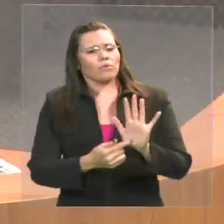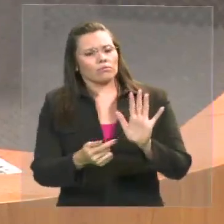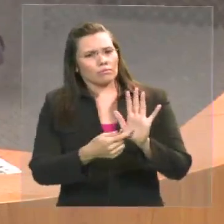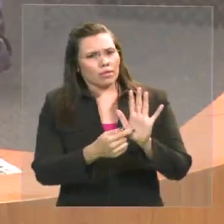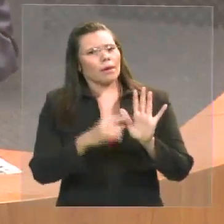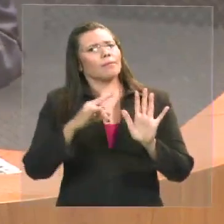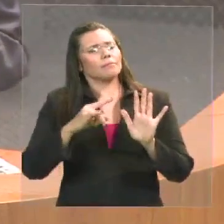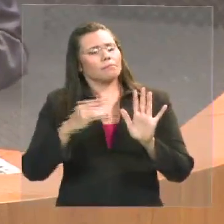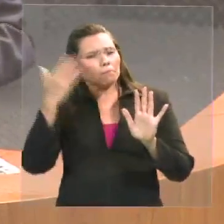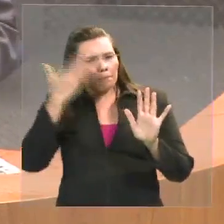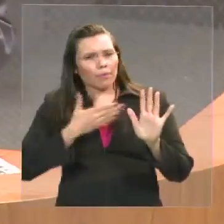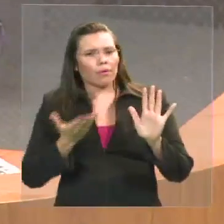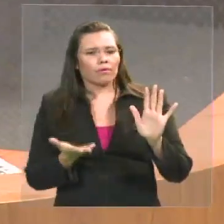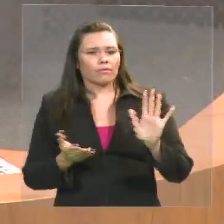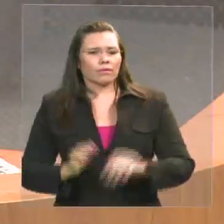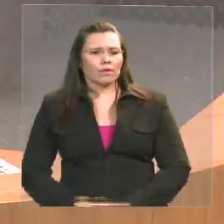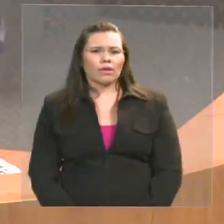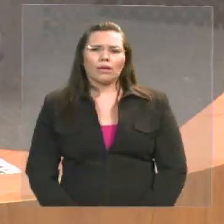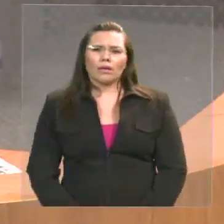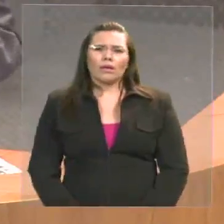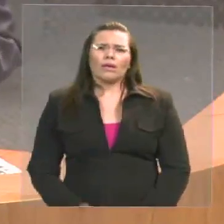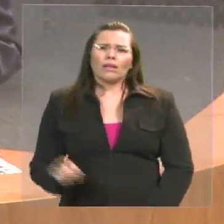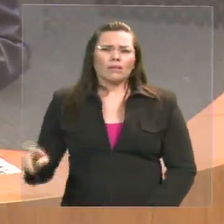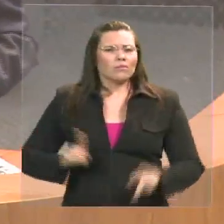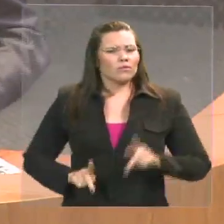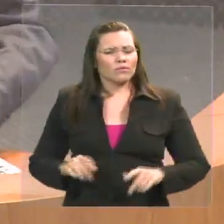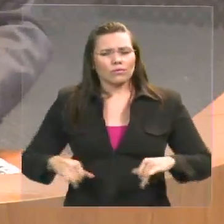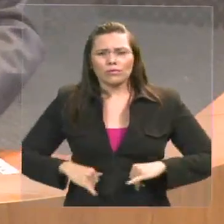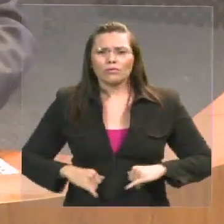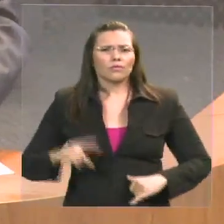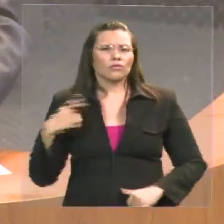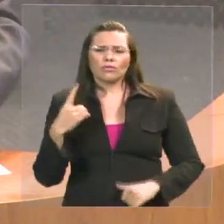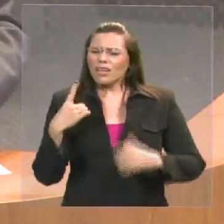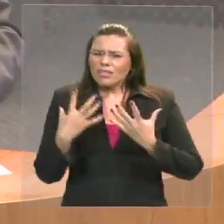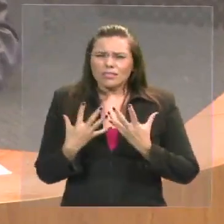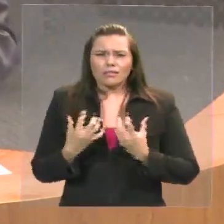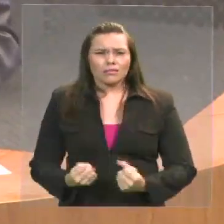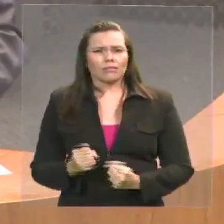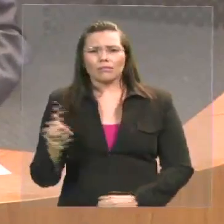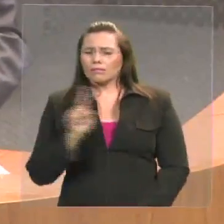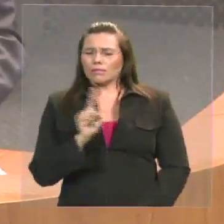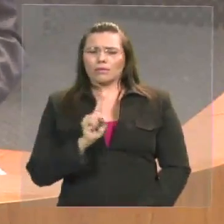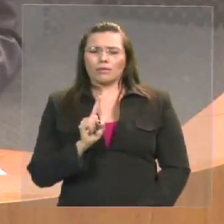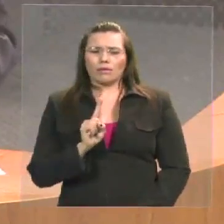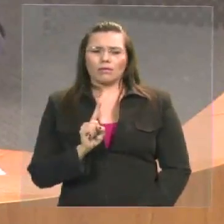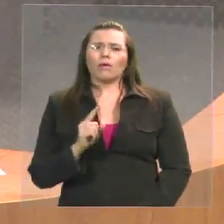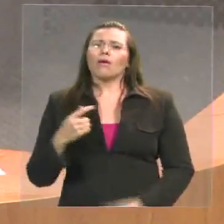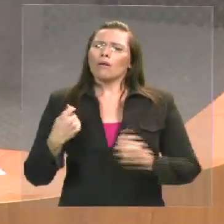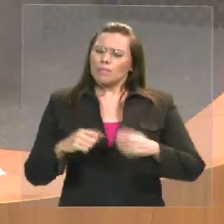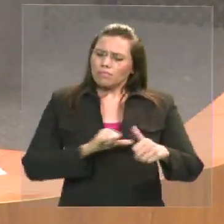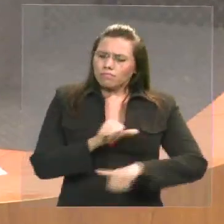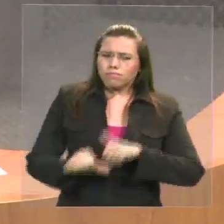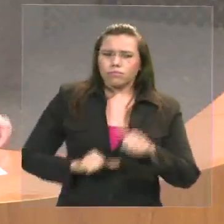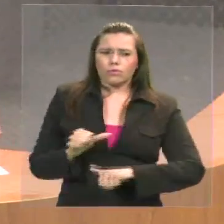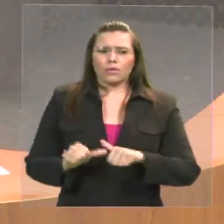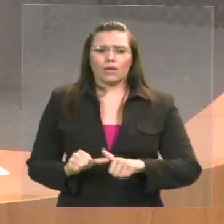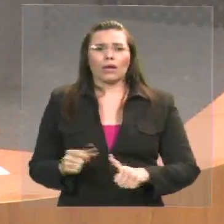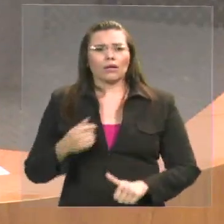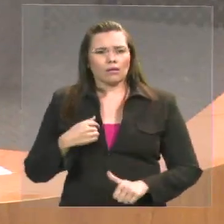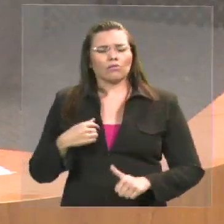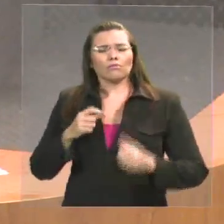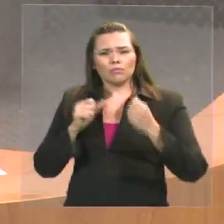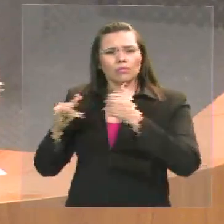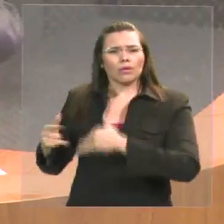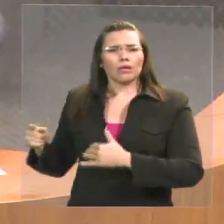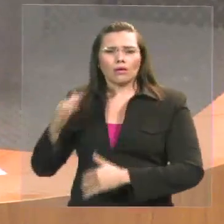isolamento. E nós não podemos admitir que isso continue. E quando eu falei com o governador, ele chamou o secretário Cleiton Noleto,